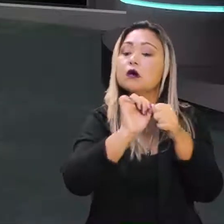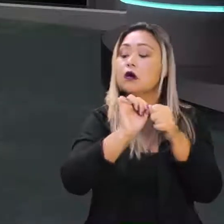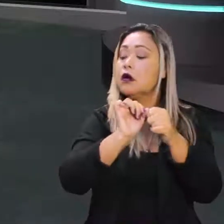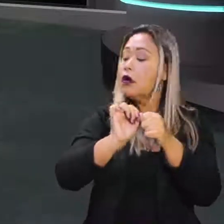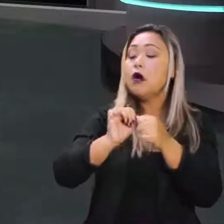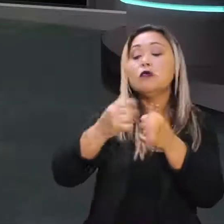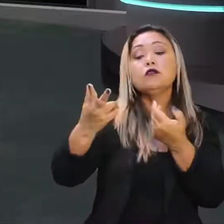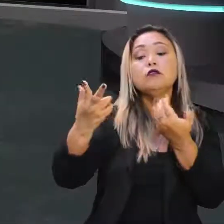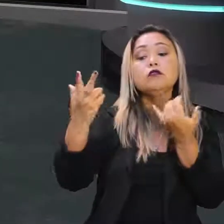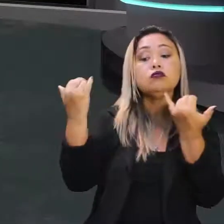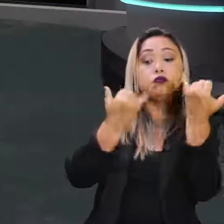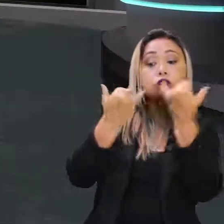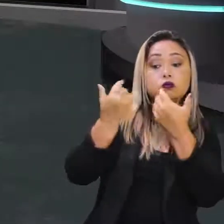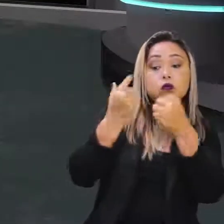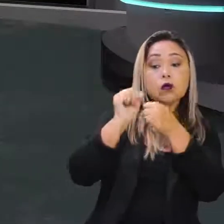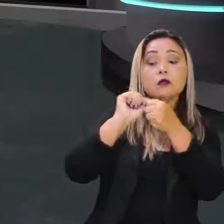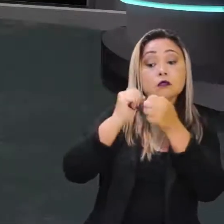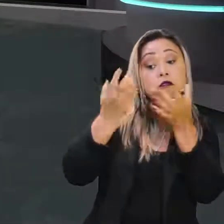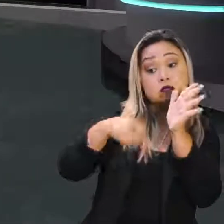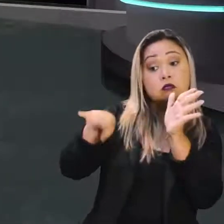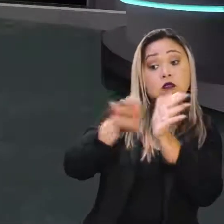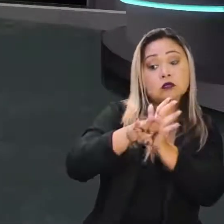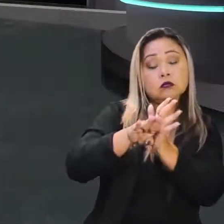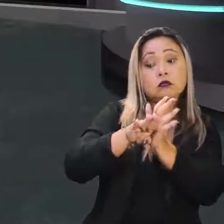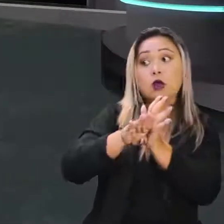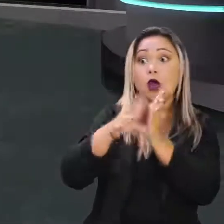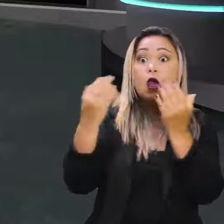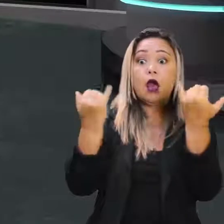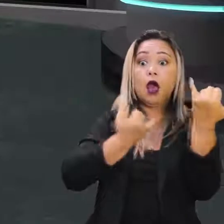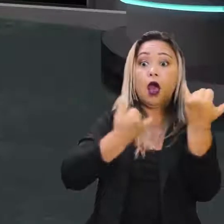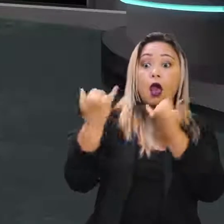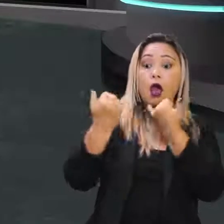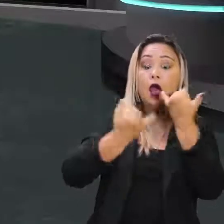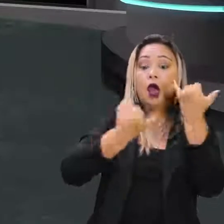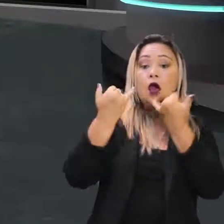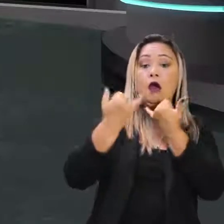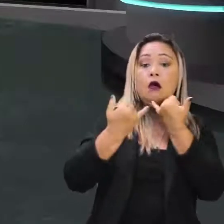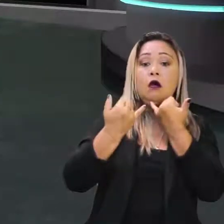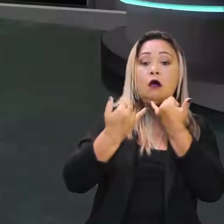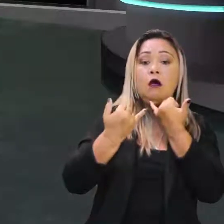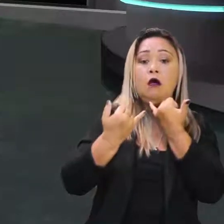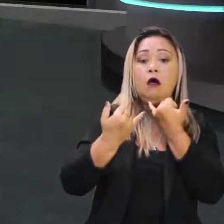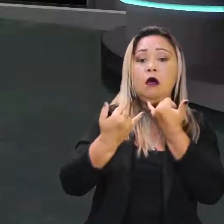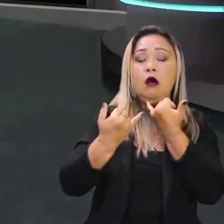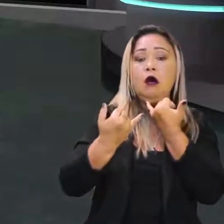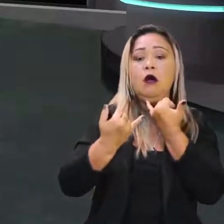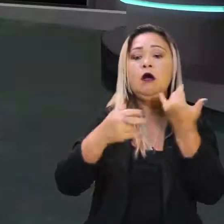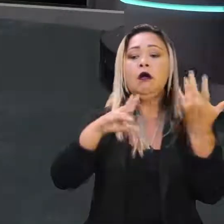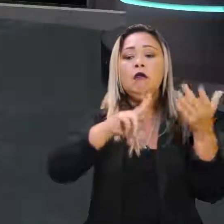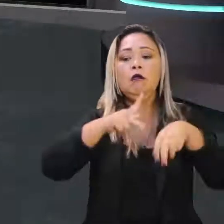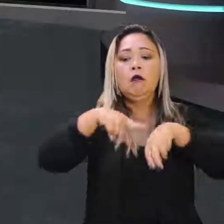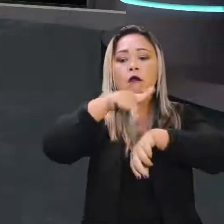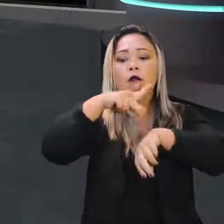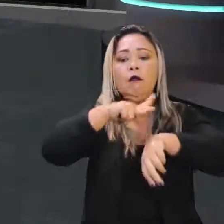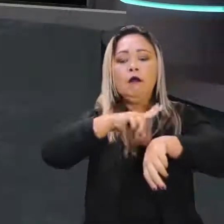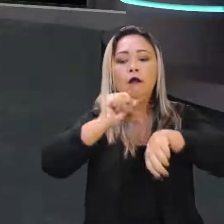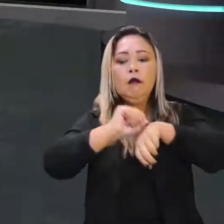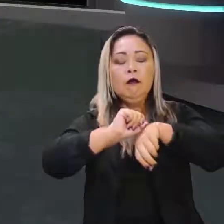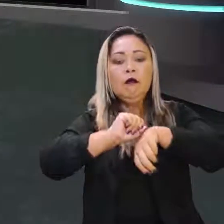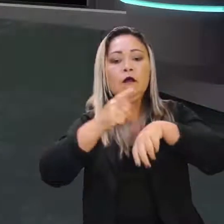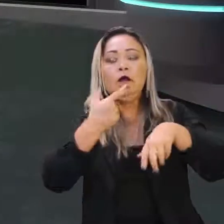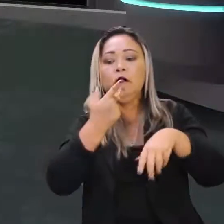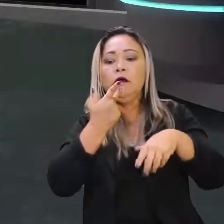notícias chegavam, e logo ao receber aquela notícia de que Portugal estava dando um ultimato,